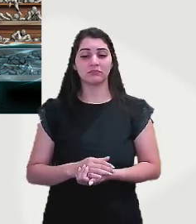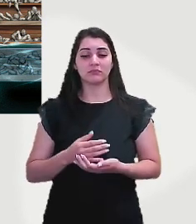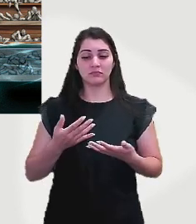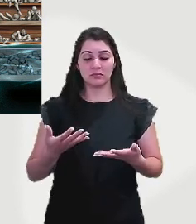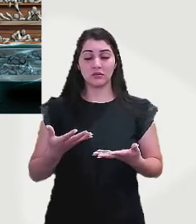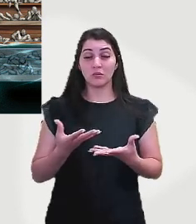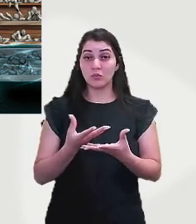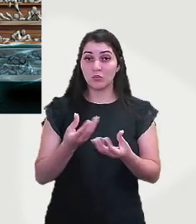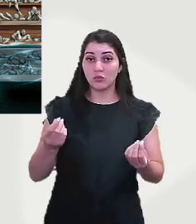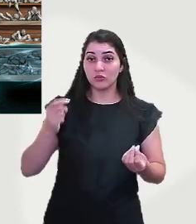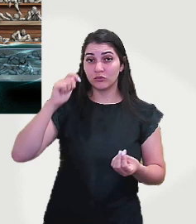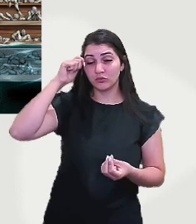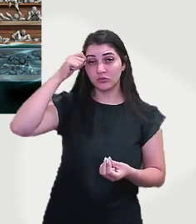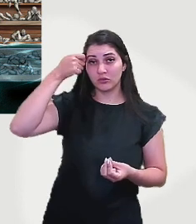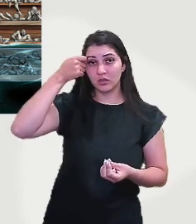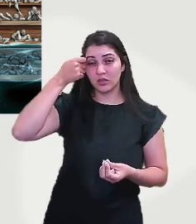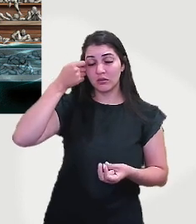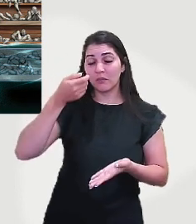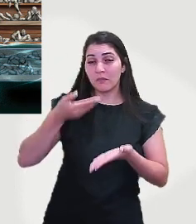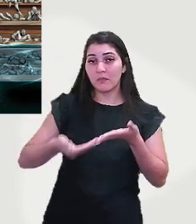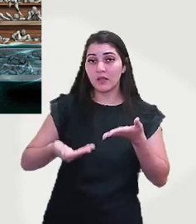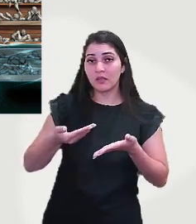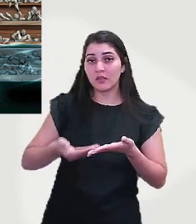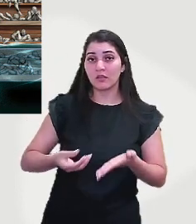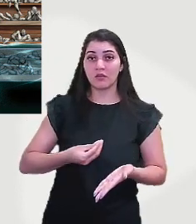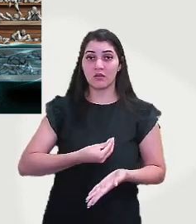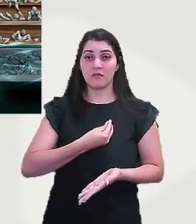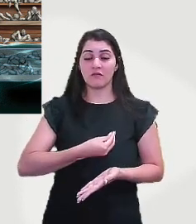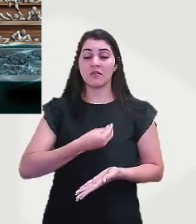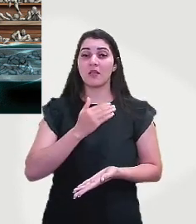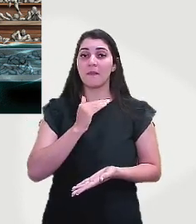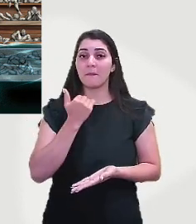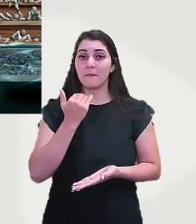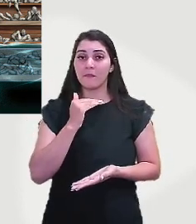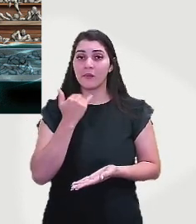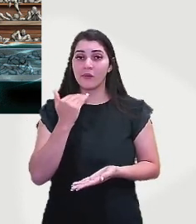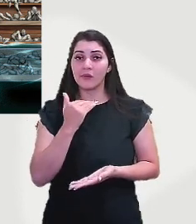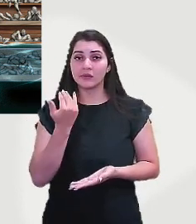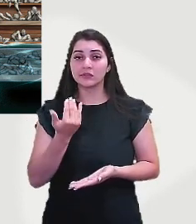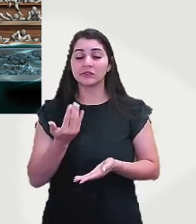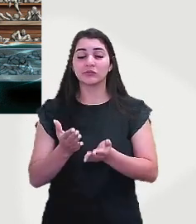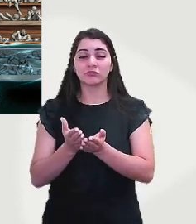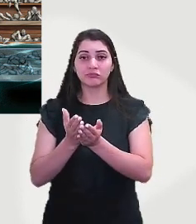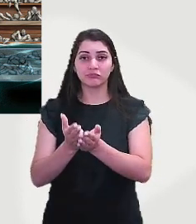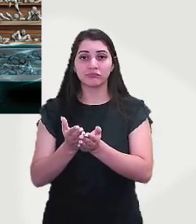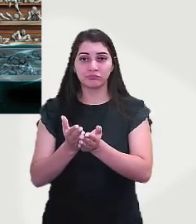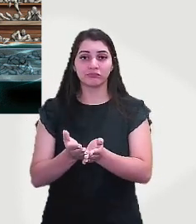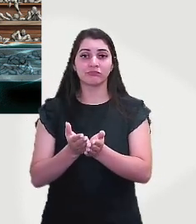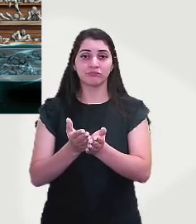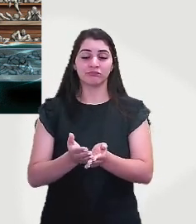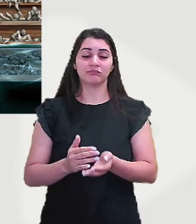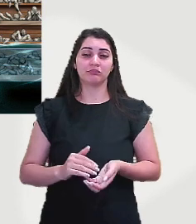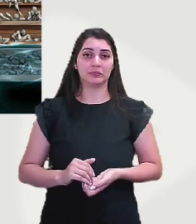Então, muitos negros acabavam perdendo sua vida, morrendo durante o percurso, durante essa viagem.